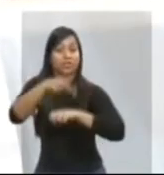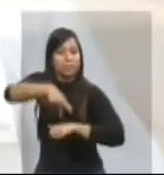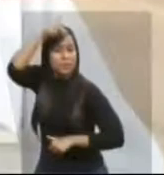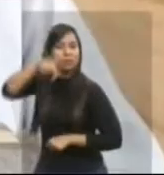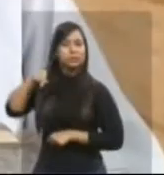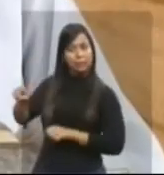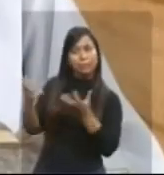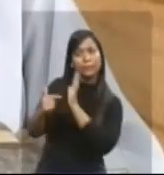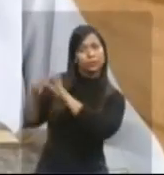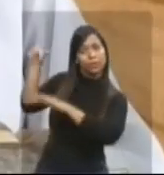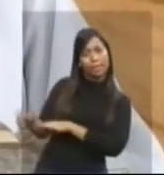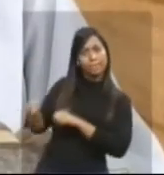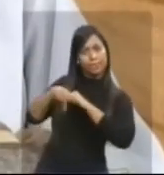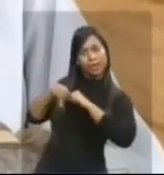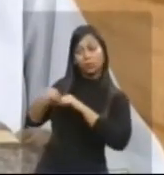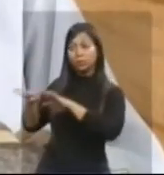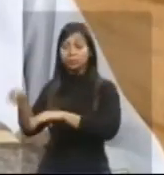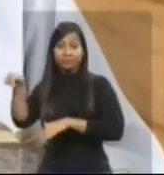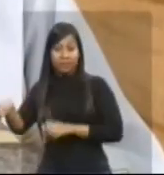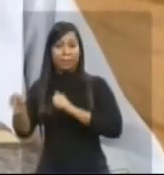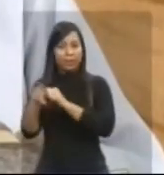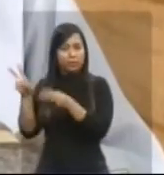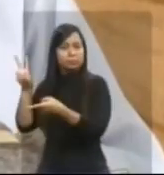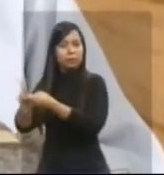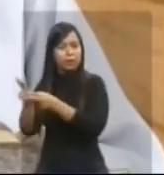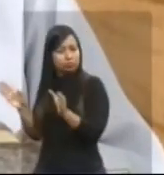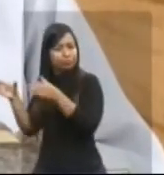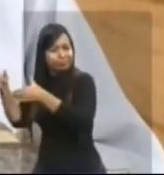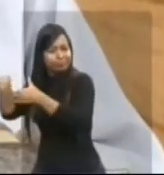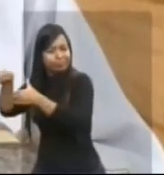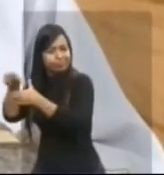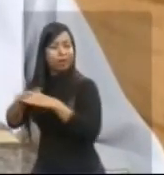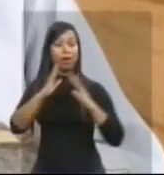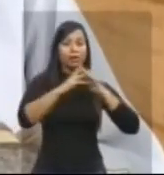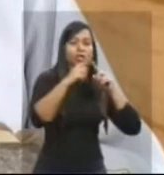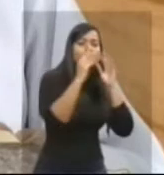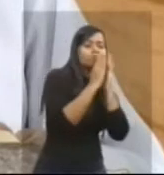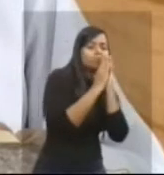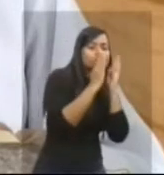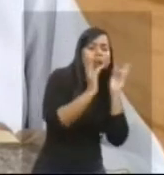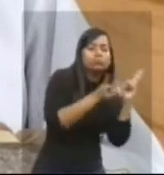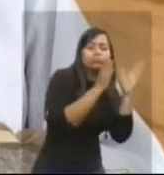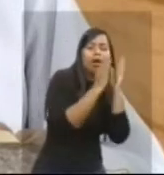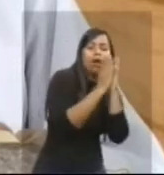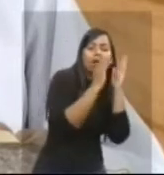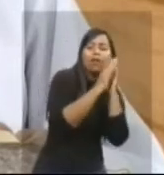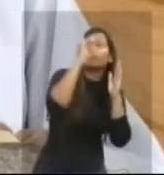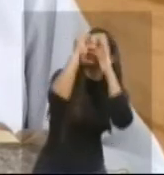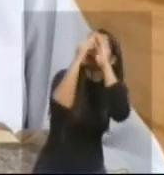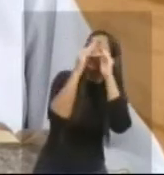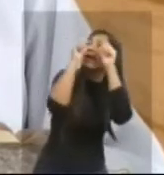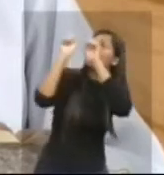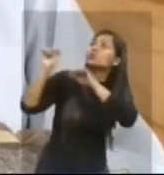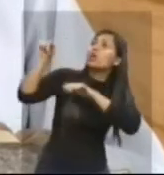Páscoa. Enquanto Pedro era mantido na prisão, a igreja rezava continuamente a Deus